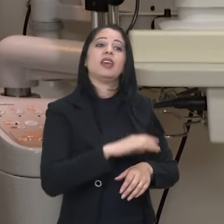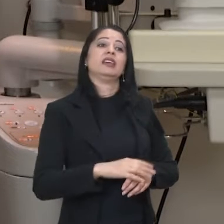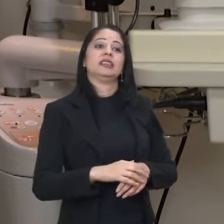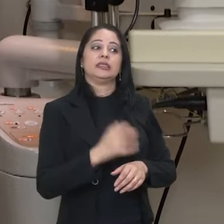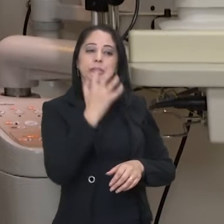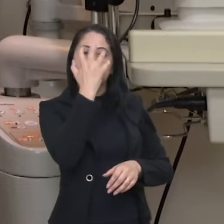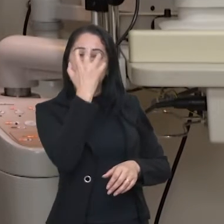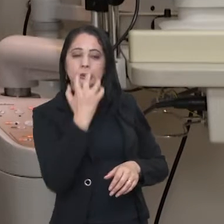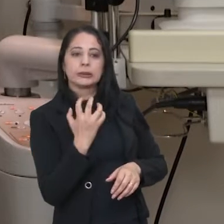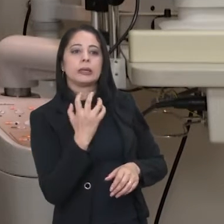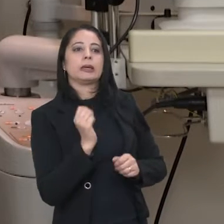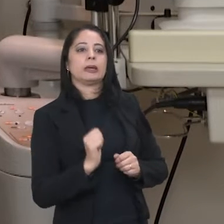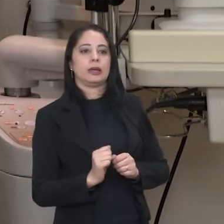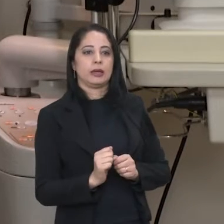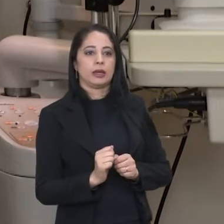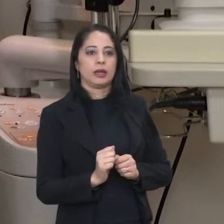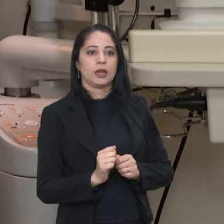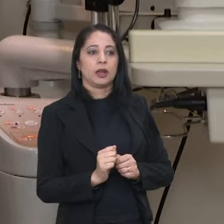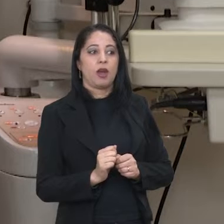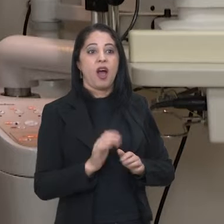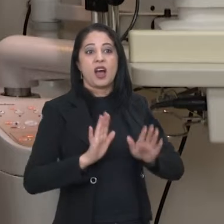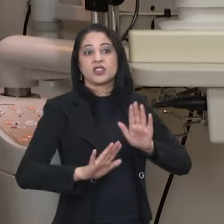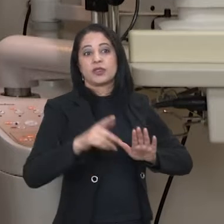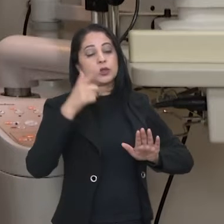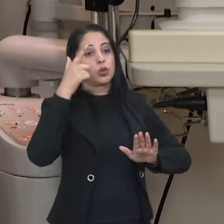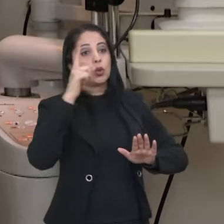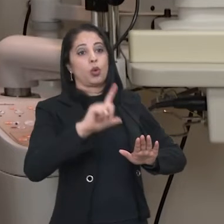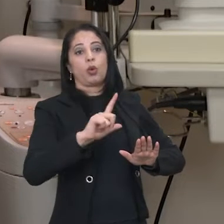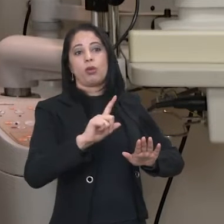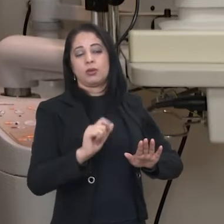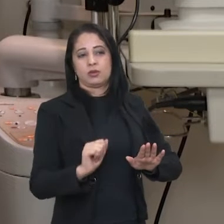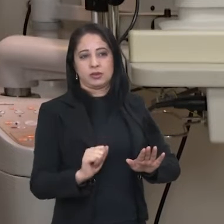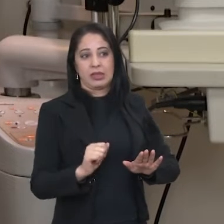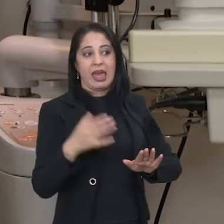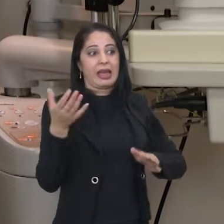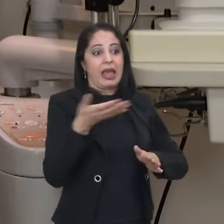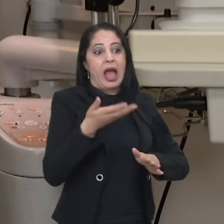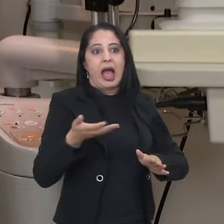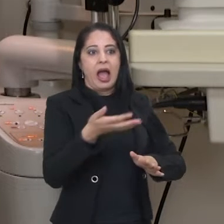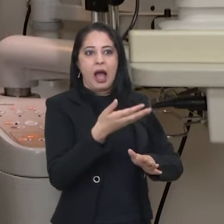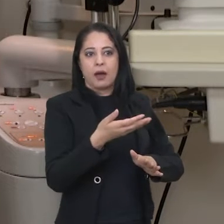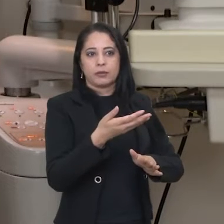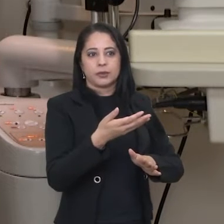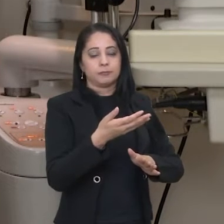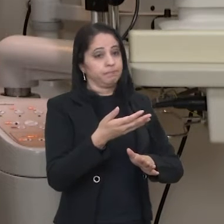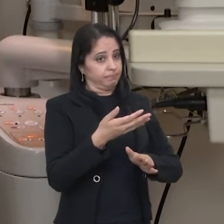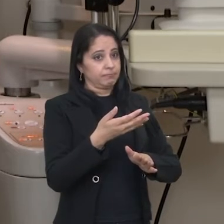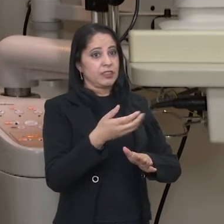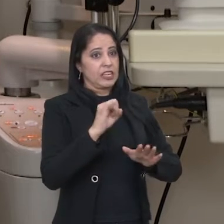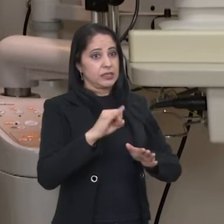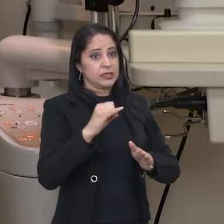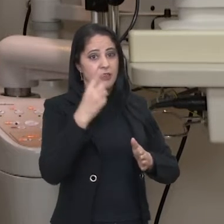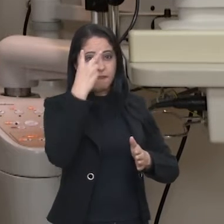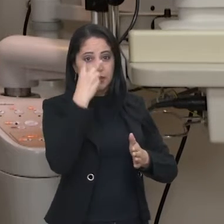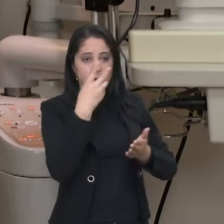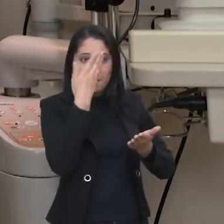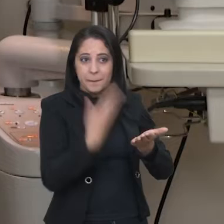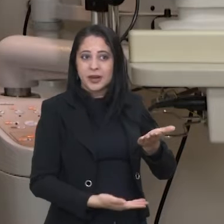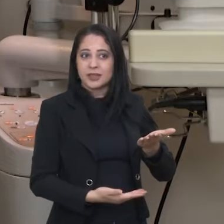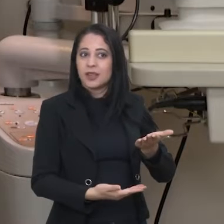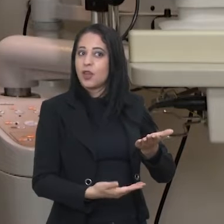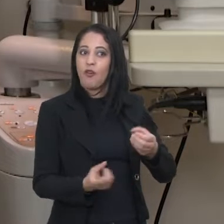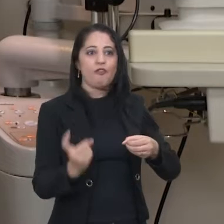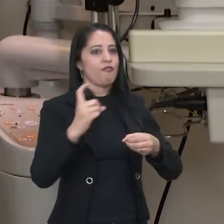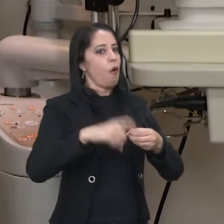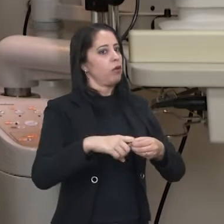delicado, muitas vezes você não consegue com tanta rapidez, né? E não tem reversão. A